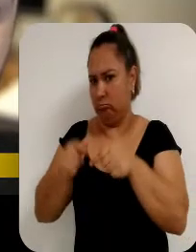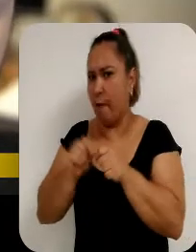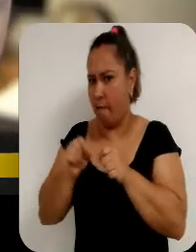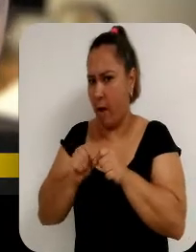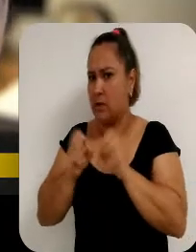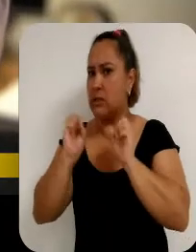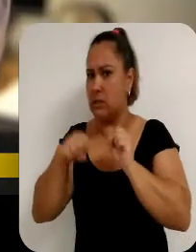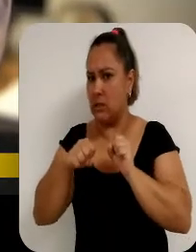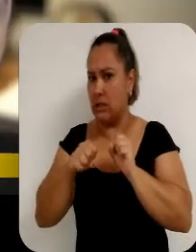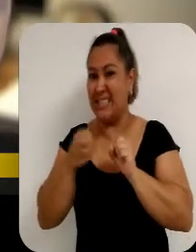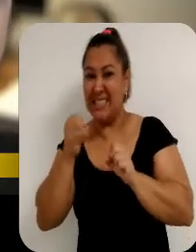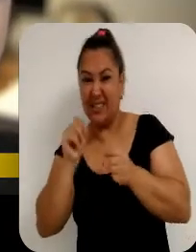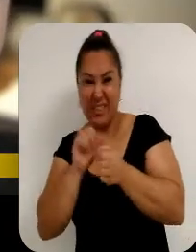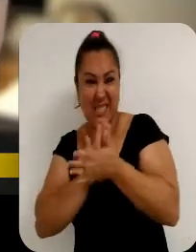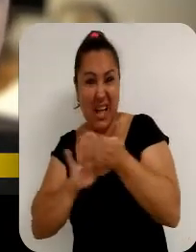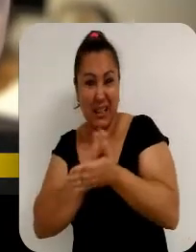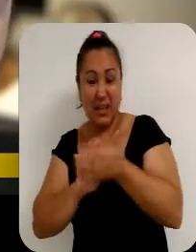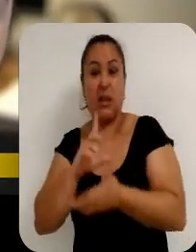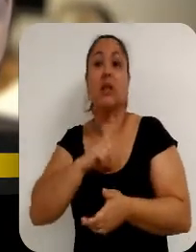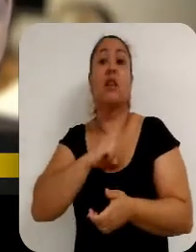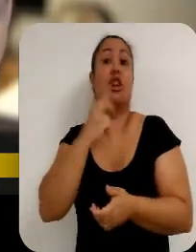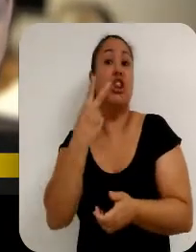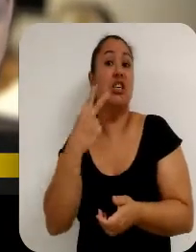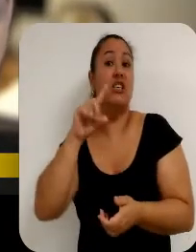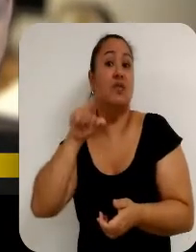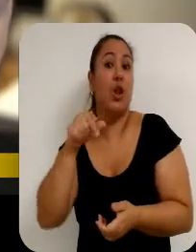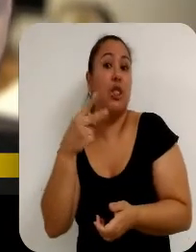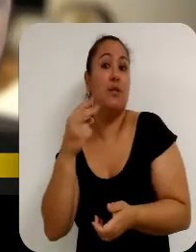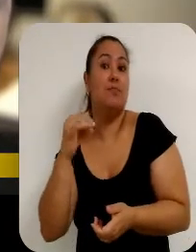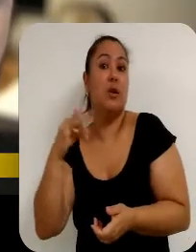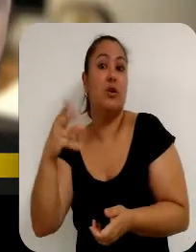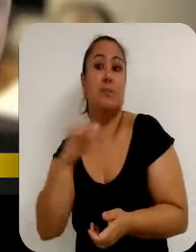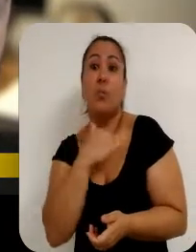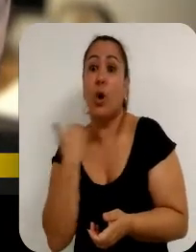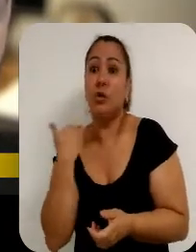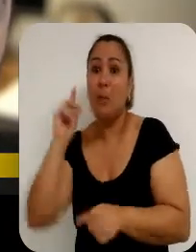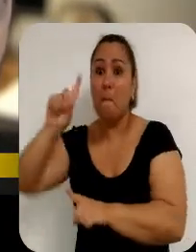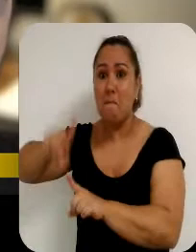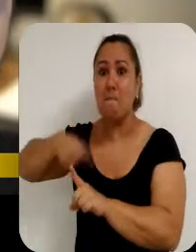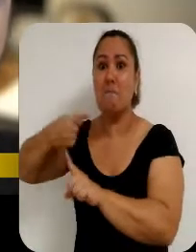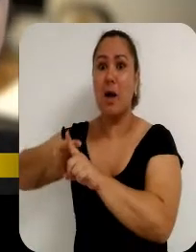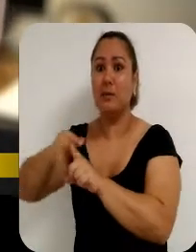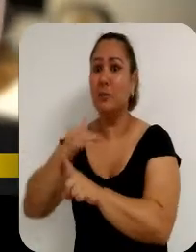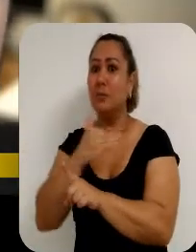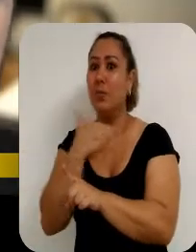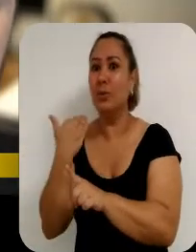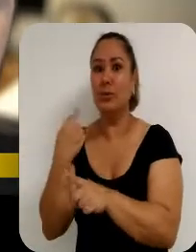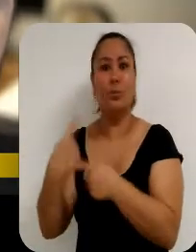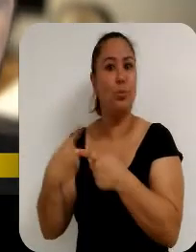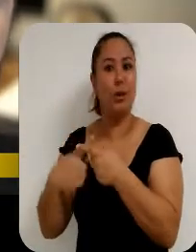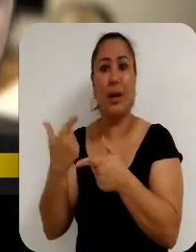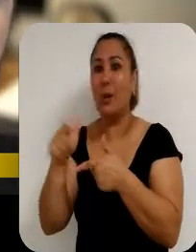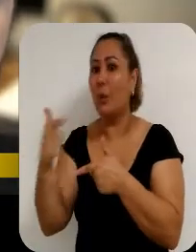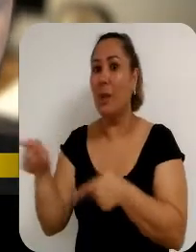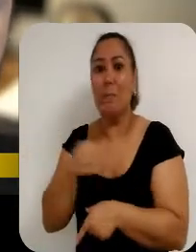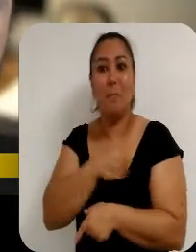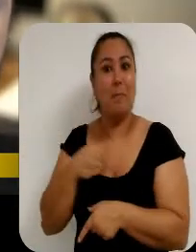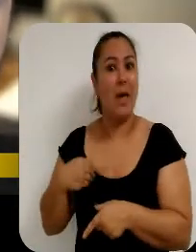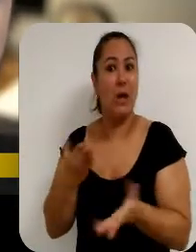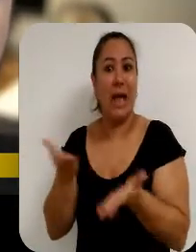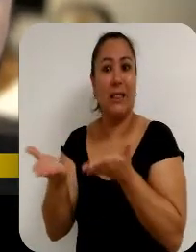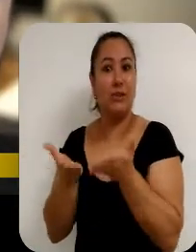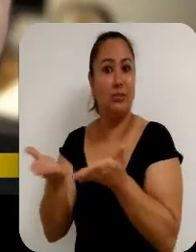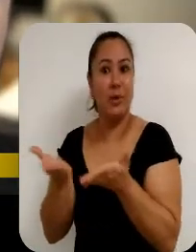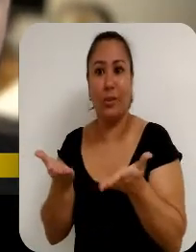mortos pela Covid, mais os mortos porque não tem atendimento médico. A letalidade no